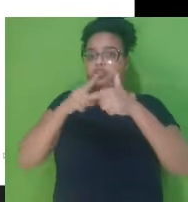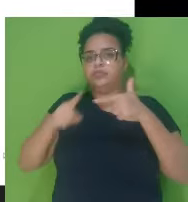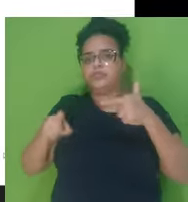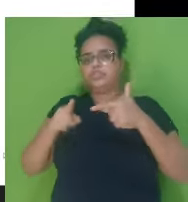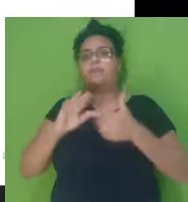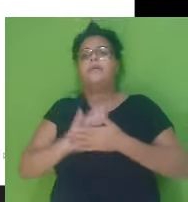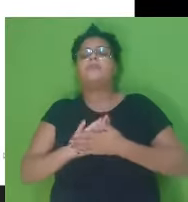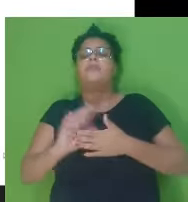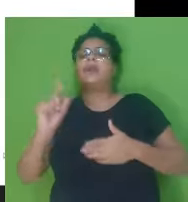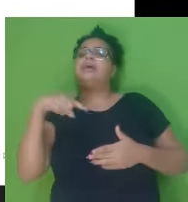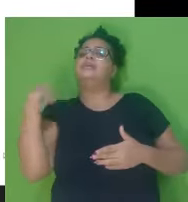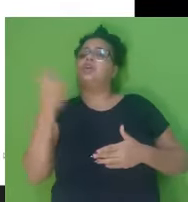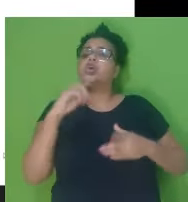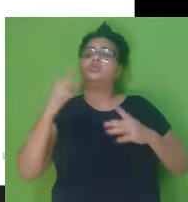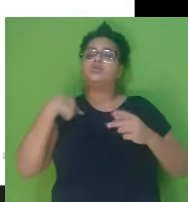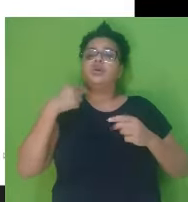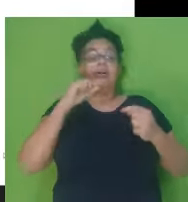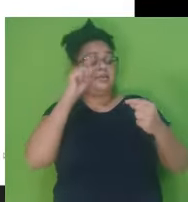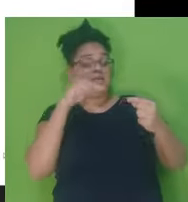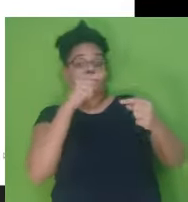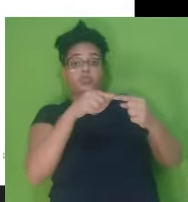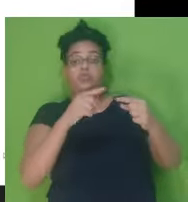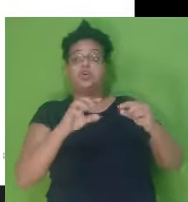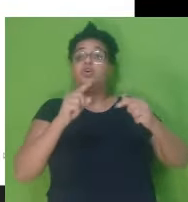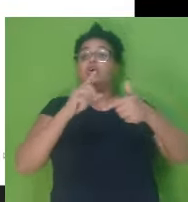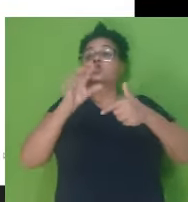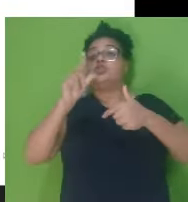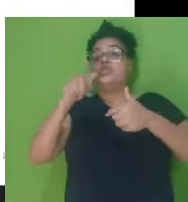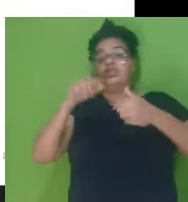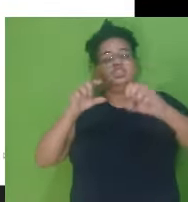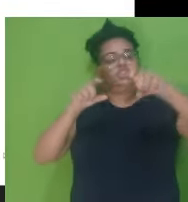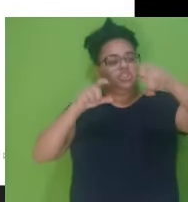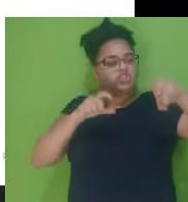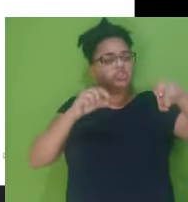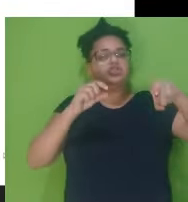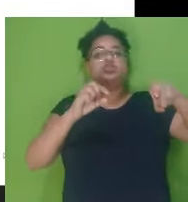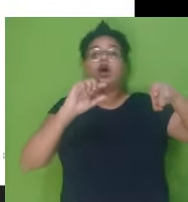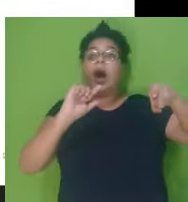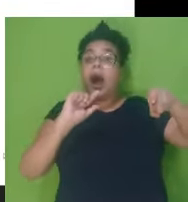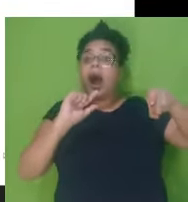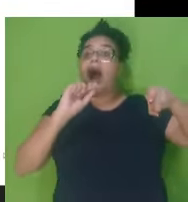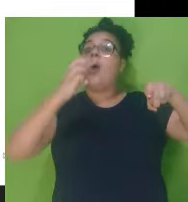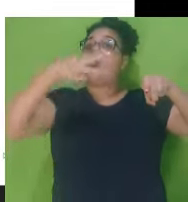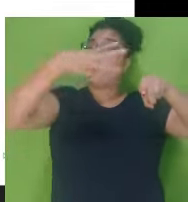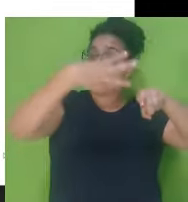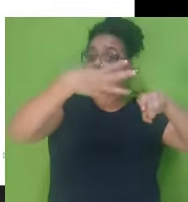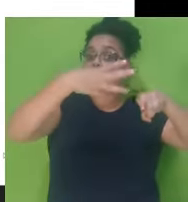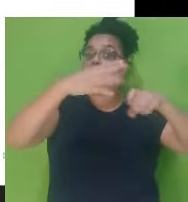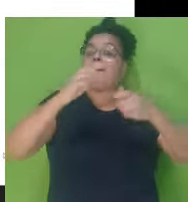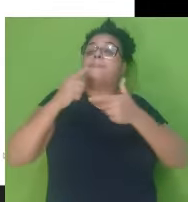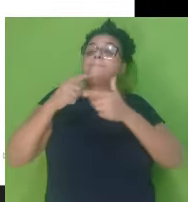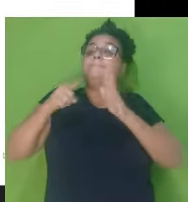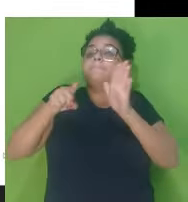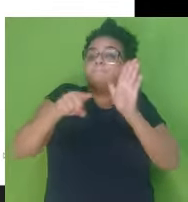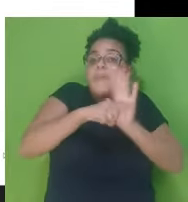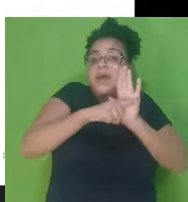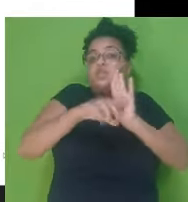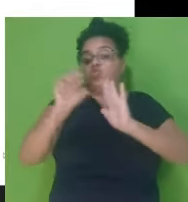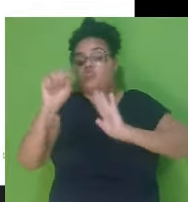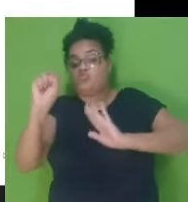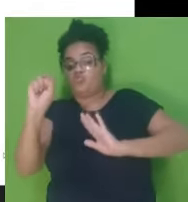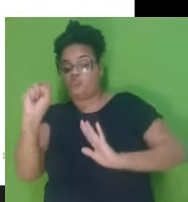divide. Então, a gente conclui que x ao cubo menos 8 é igual